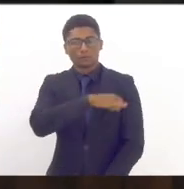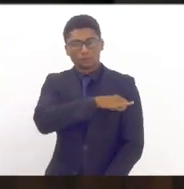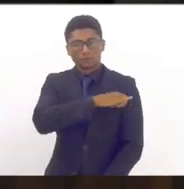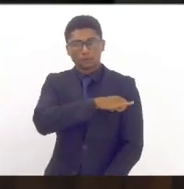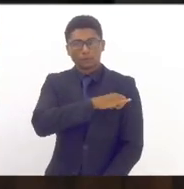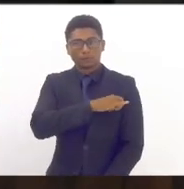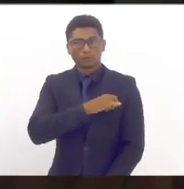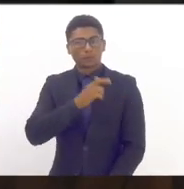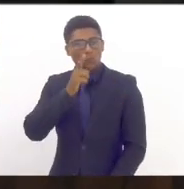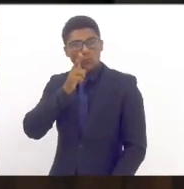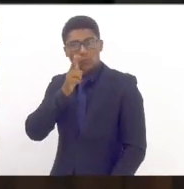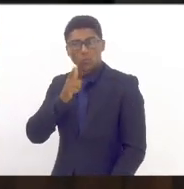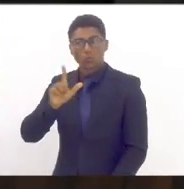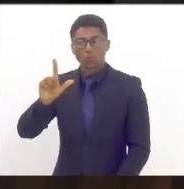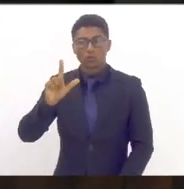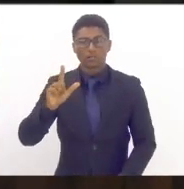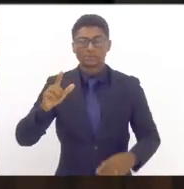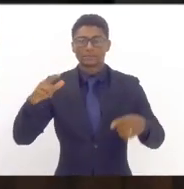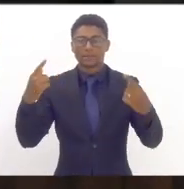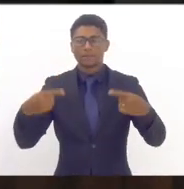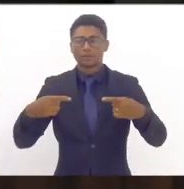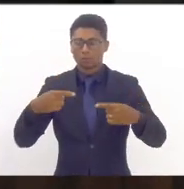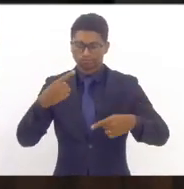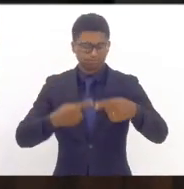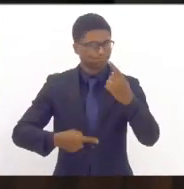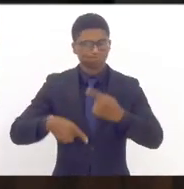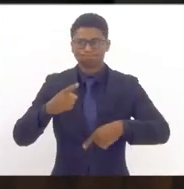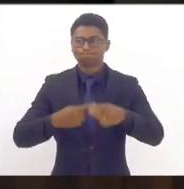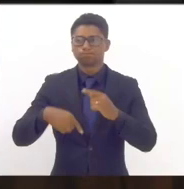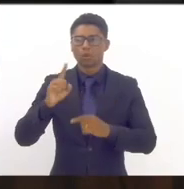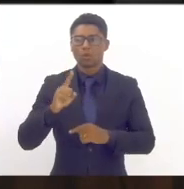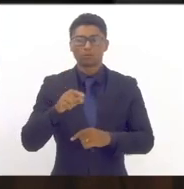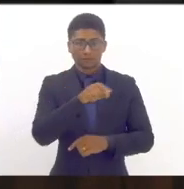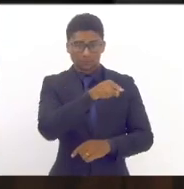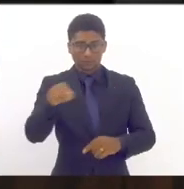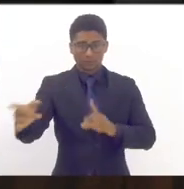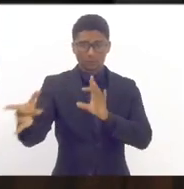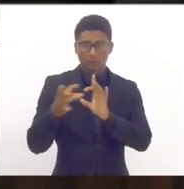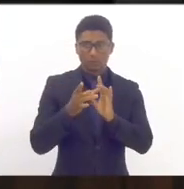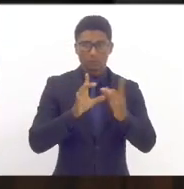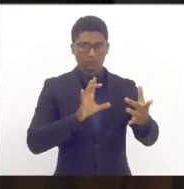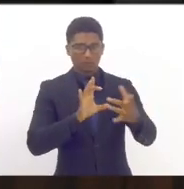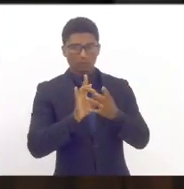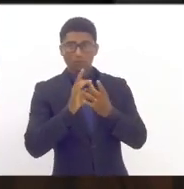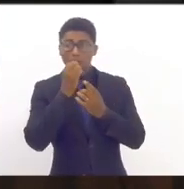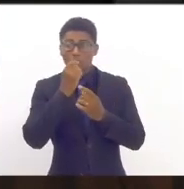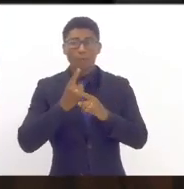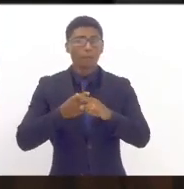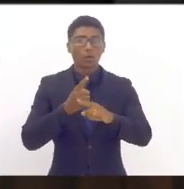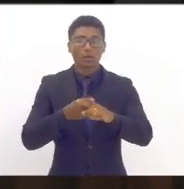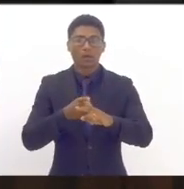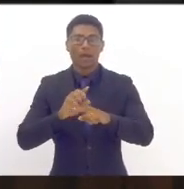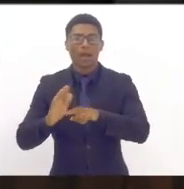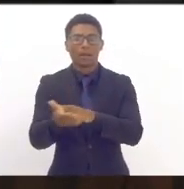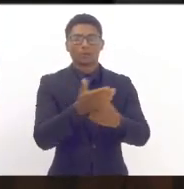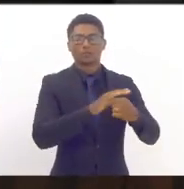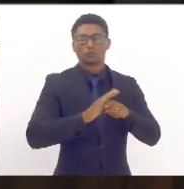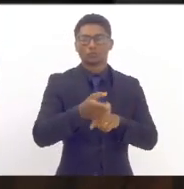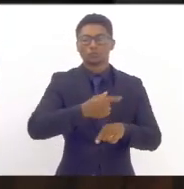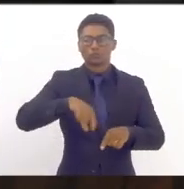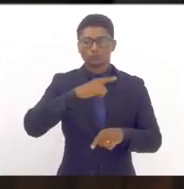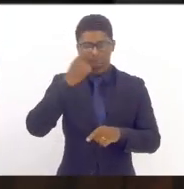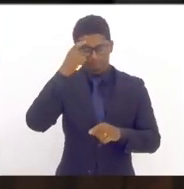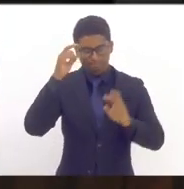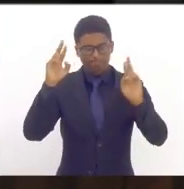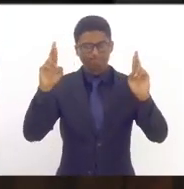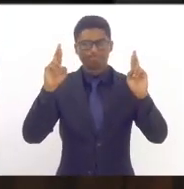desafios dos últimos 4 anos. São parceiros que ajudaram a fortalecer a esperança de dias melhores. E a gente